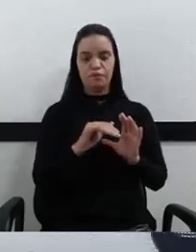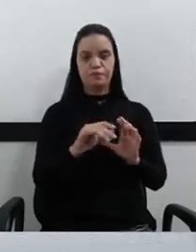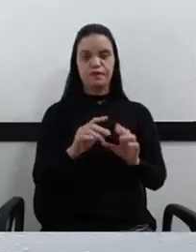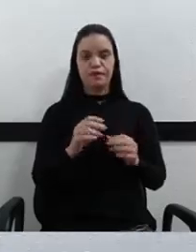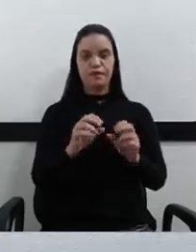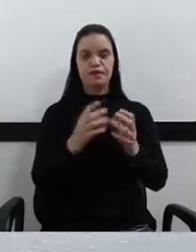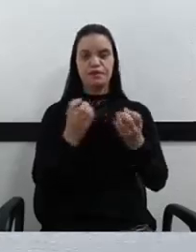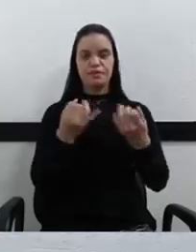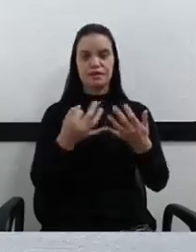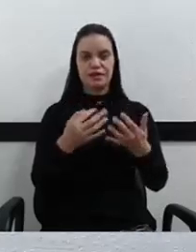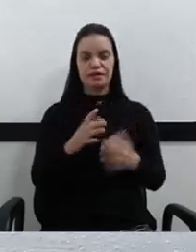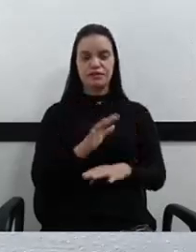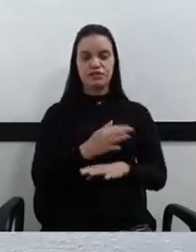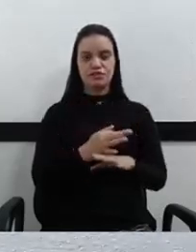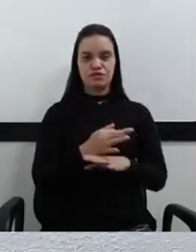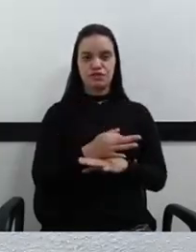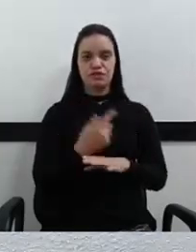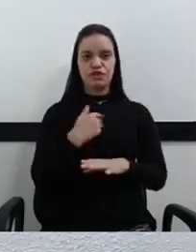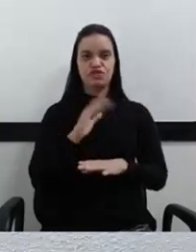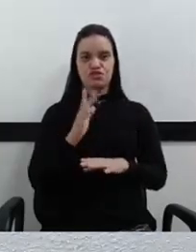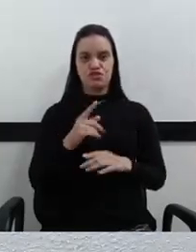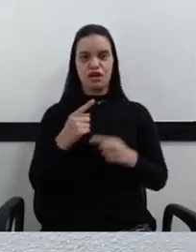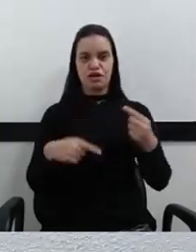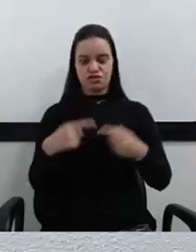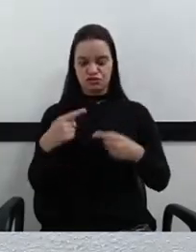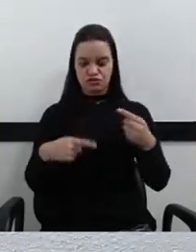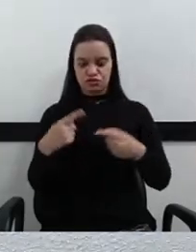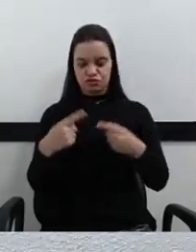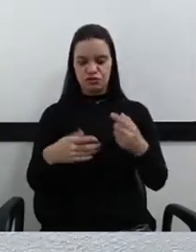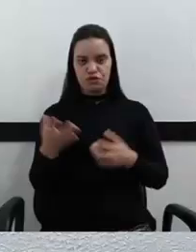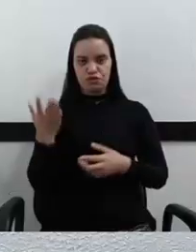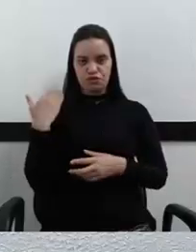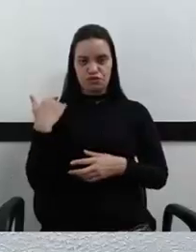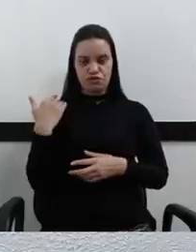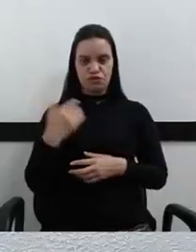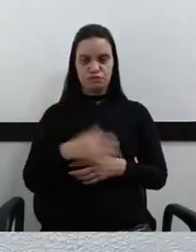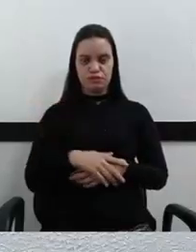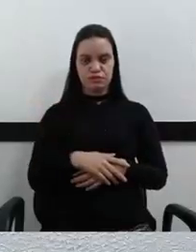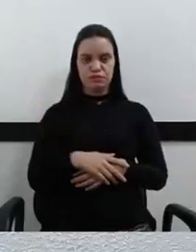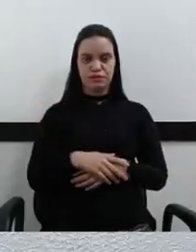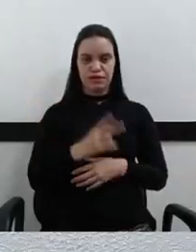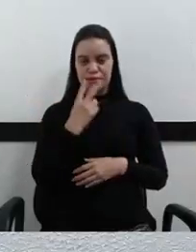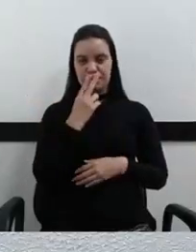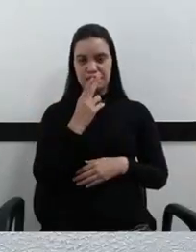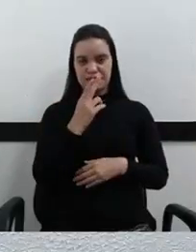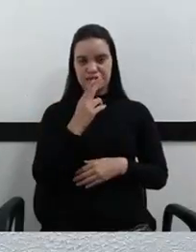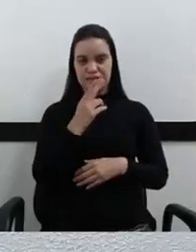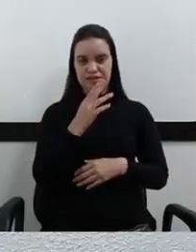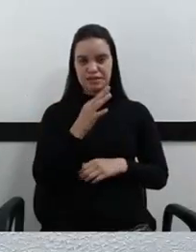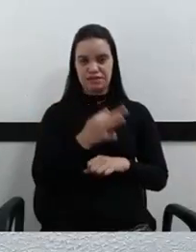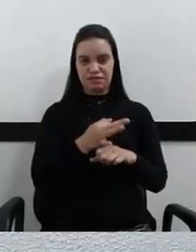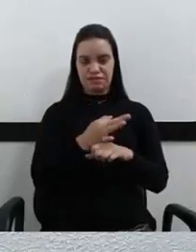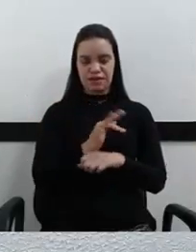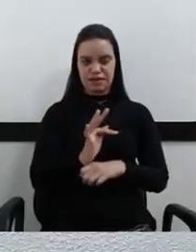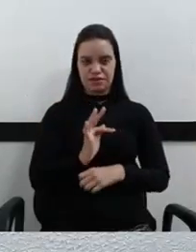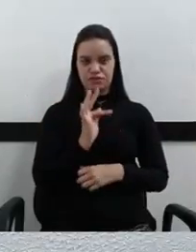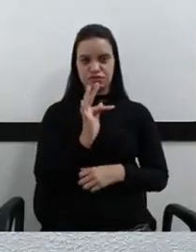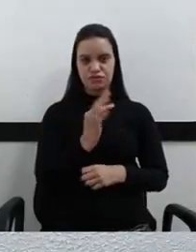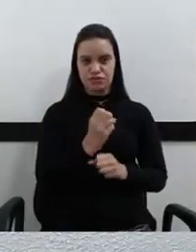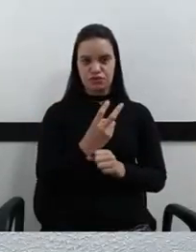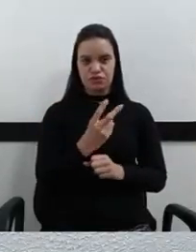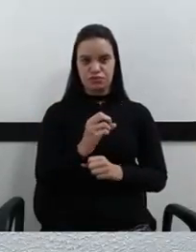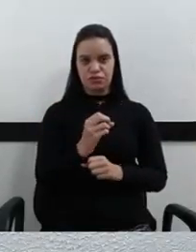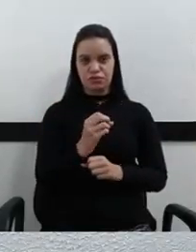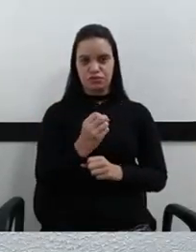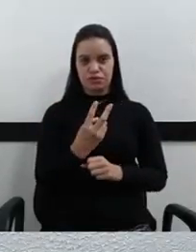de férias e compensação. A gente estava discutindo aqui a licença-prêmio, porque me parece que férias futuras de 2025